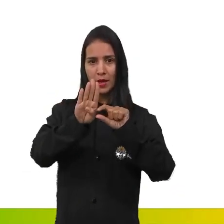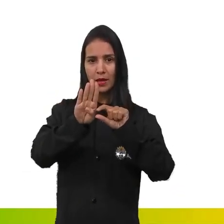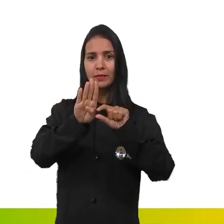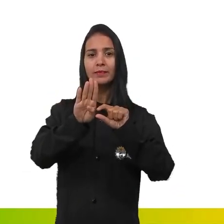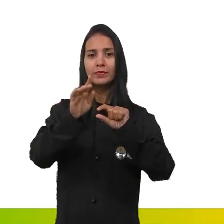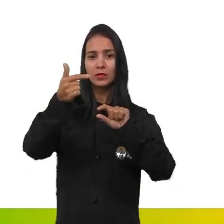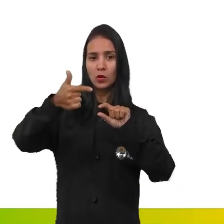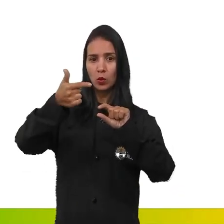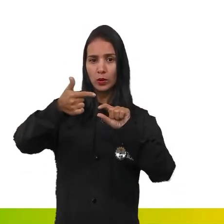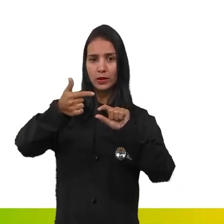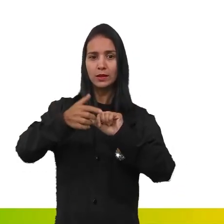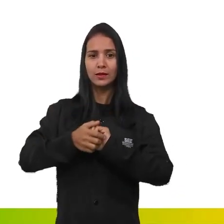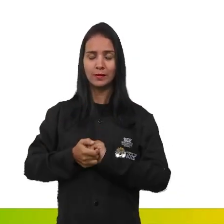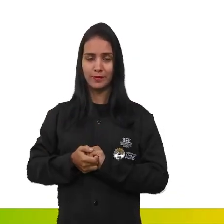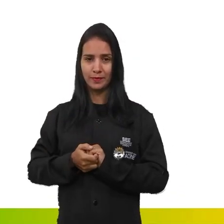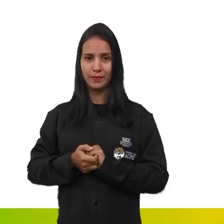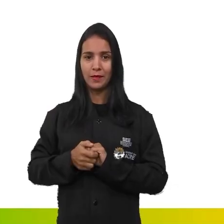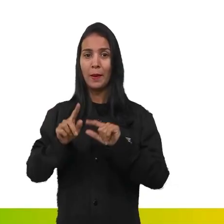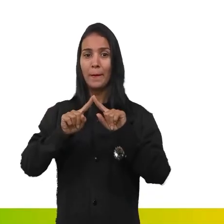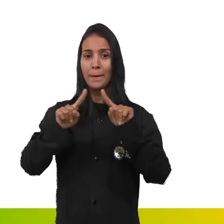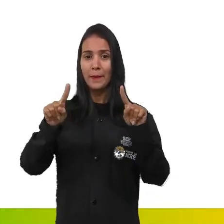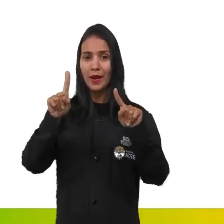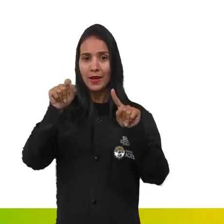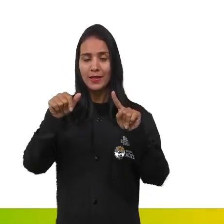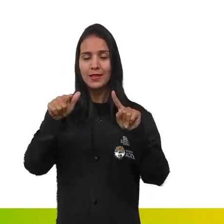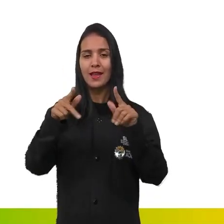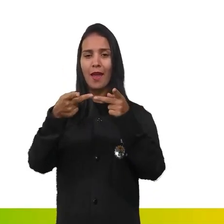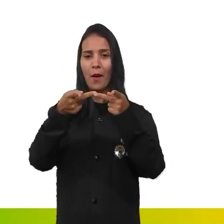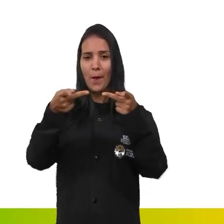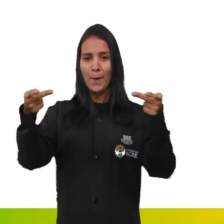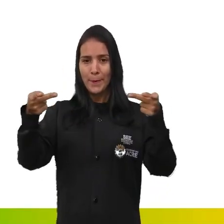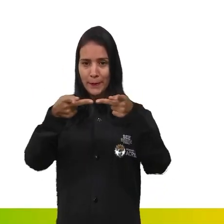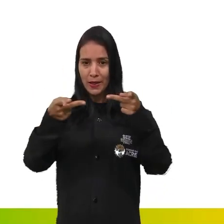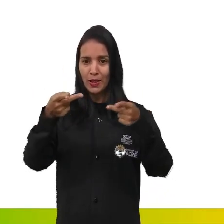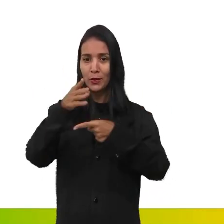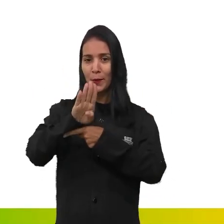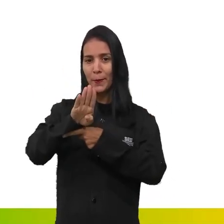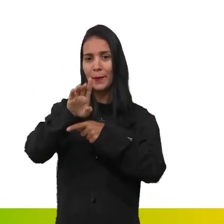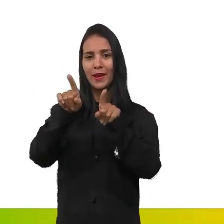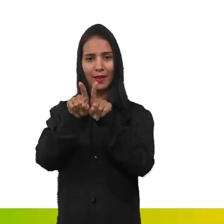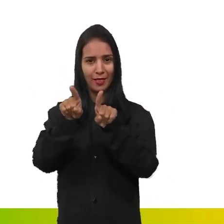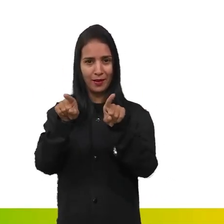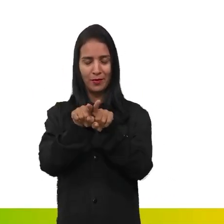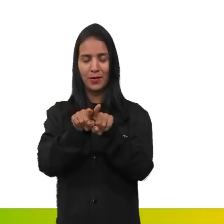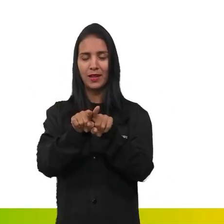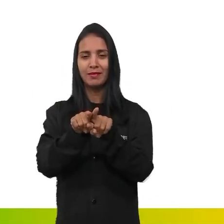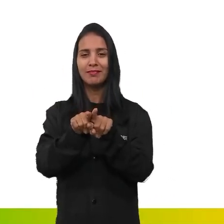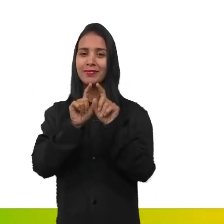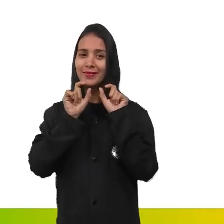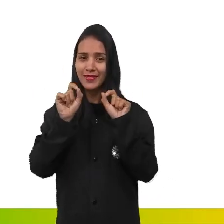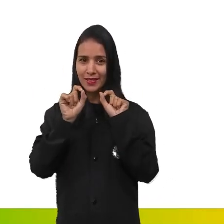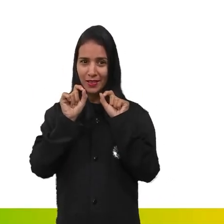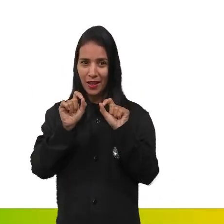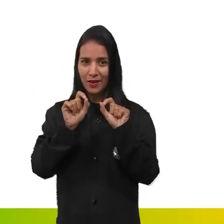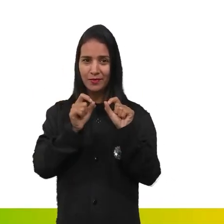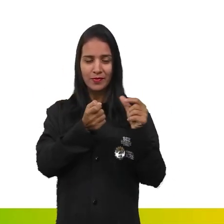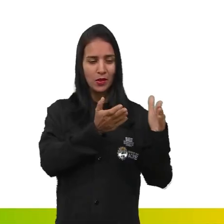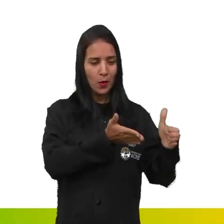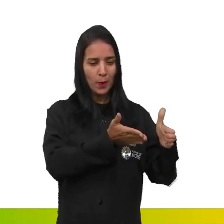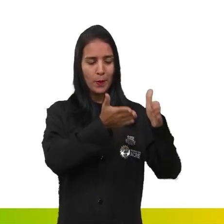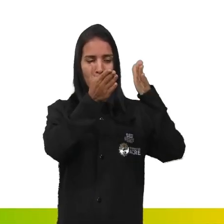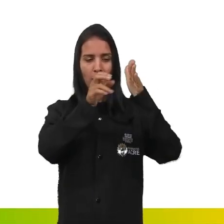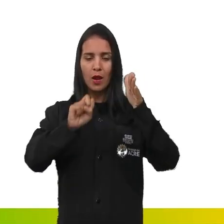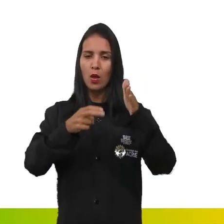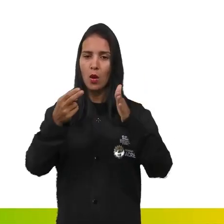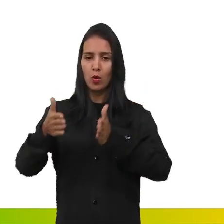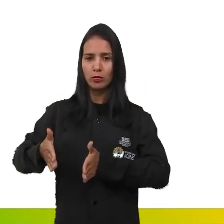Sendo assim, o princípio de Cavalieri nos garante que o prisma e o paralelepípedo